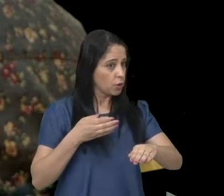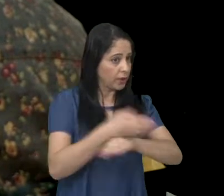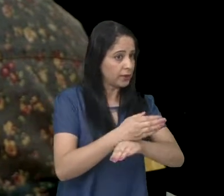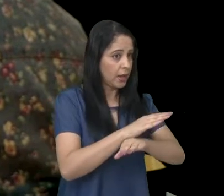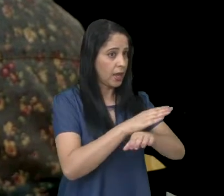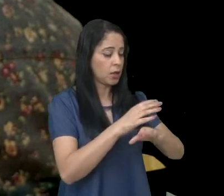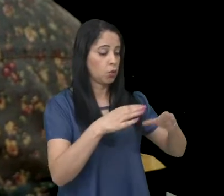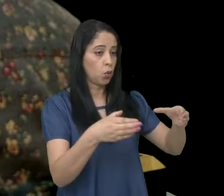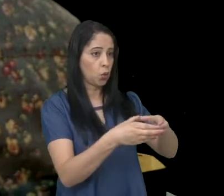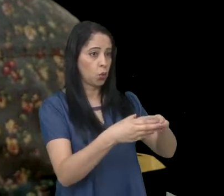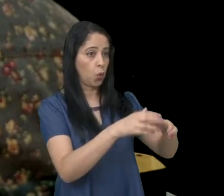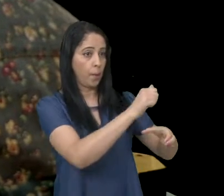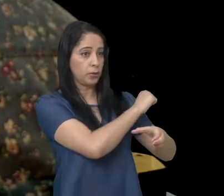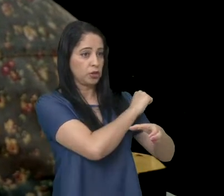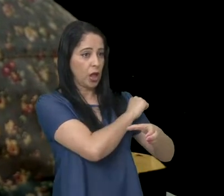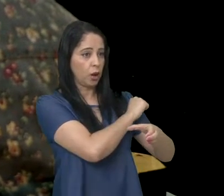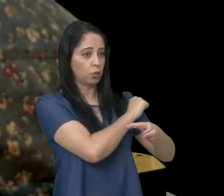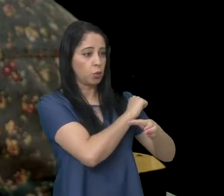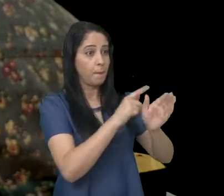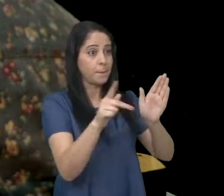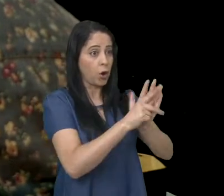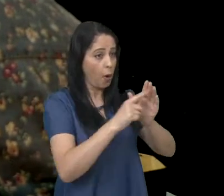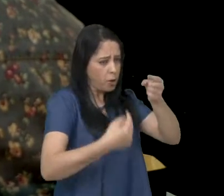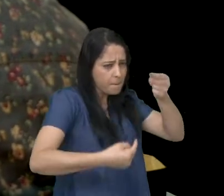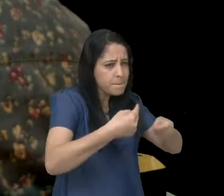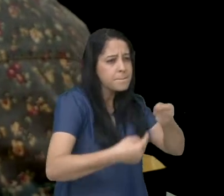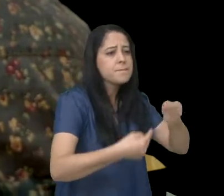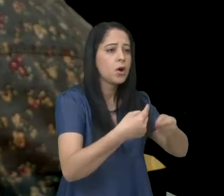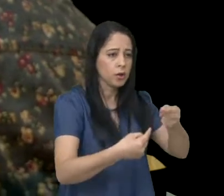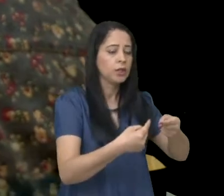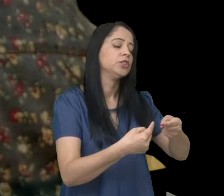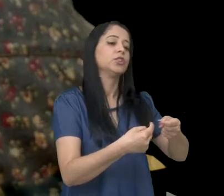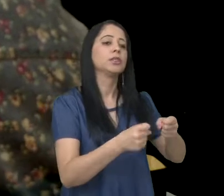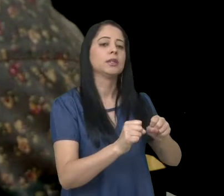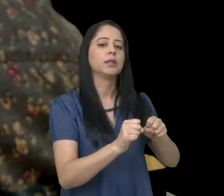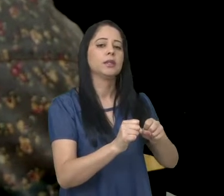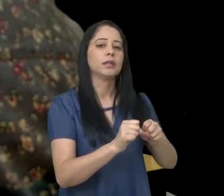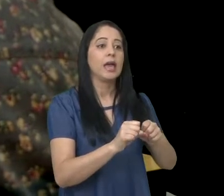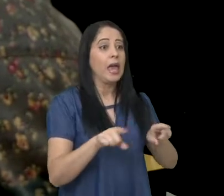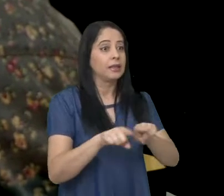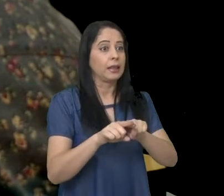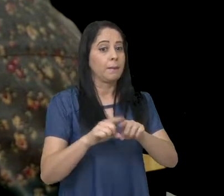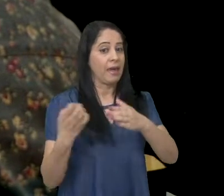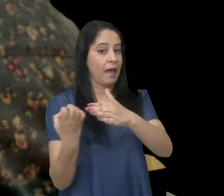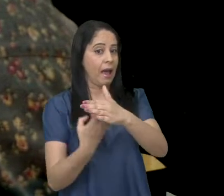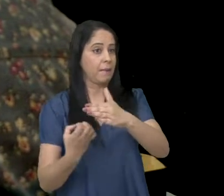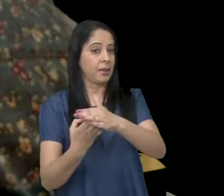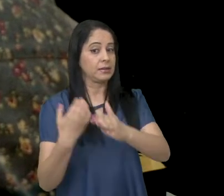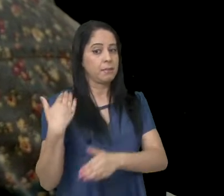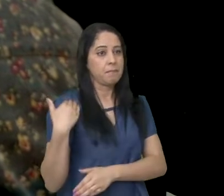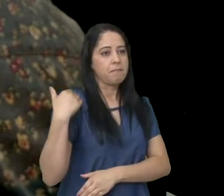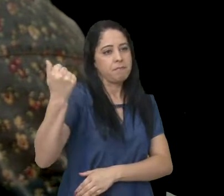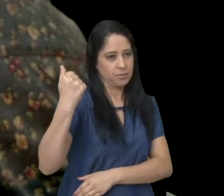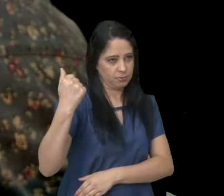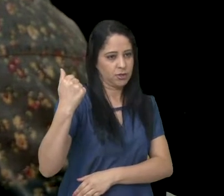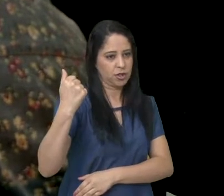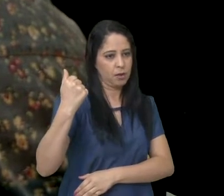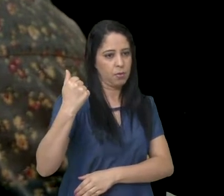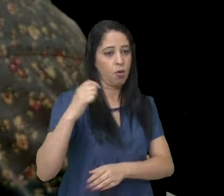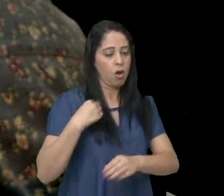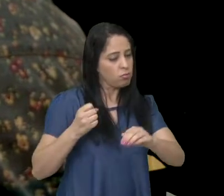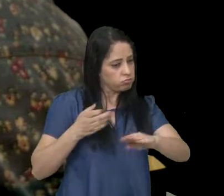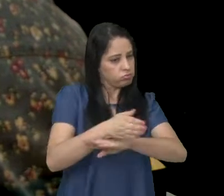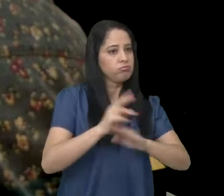na National, na época antiga Panasonic, me convidaram para entrar na chapa de oposição no Sindicato